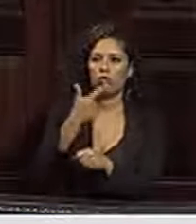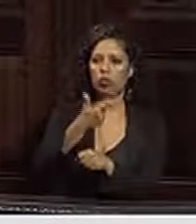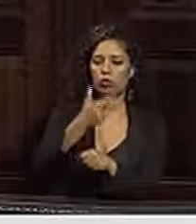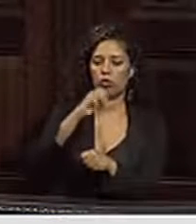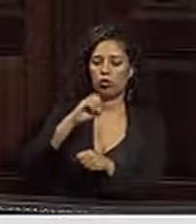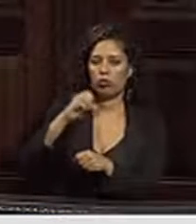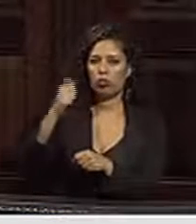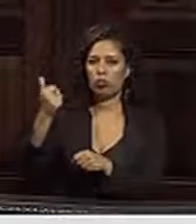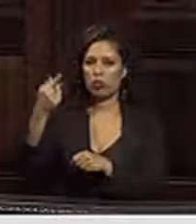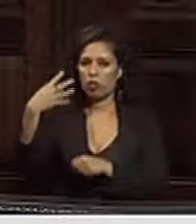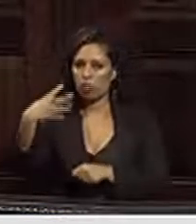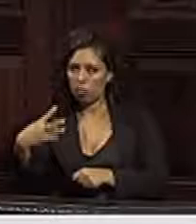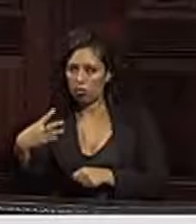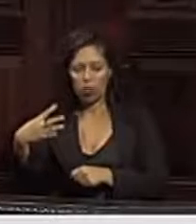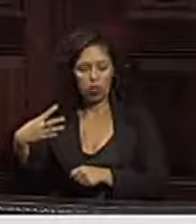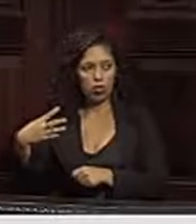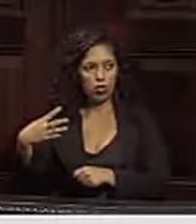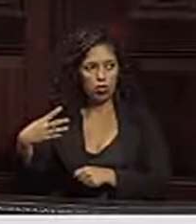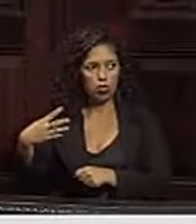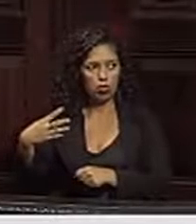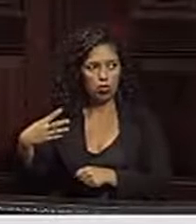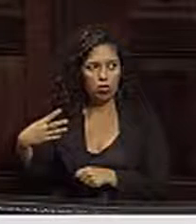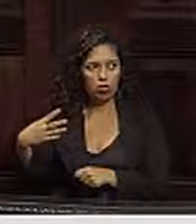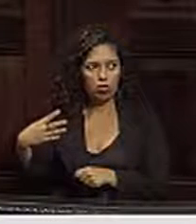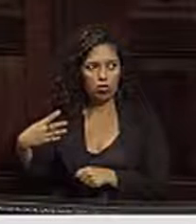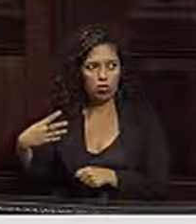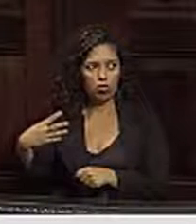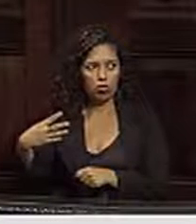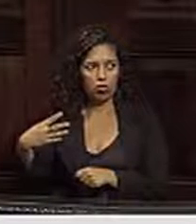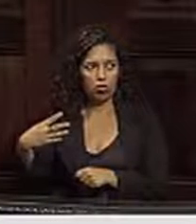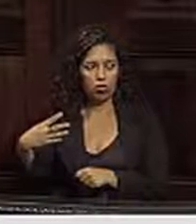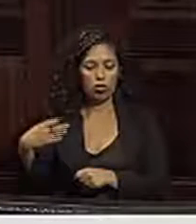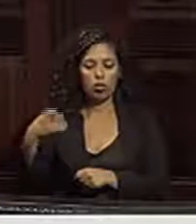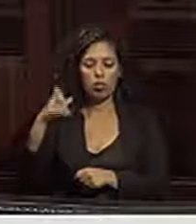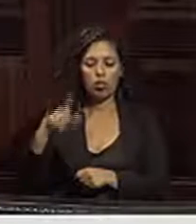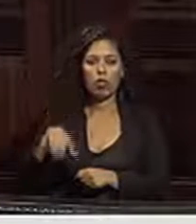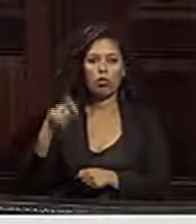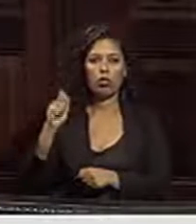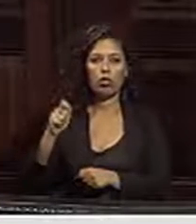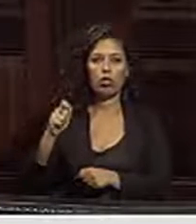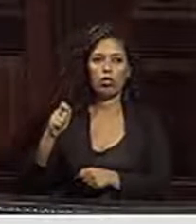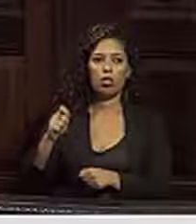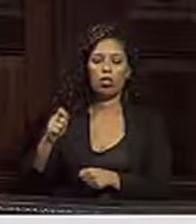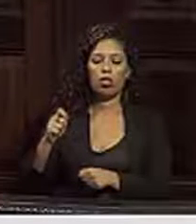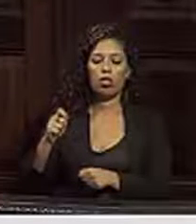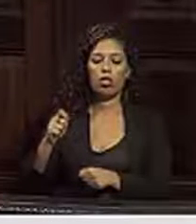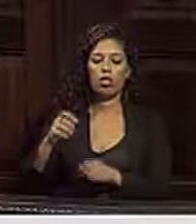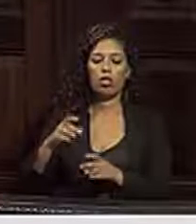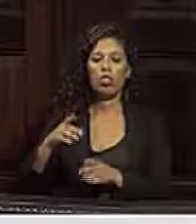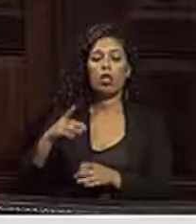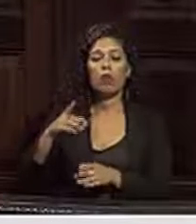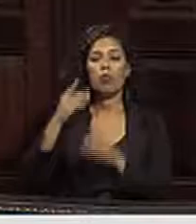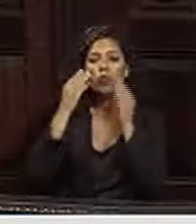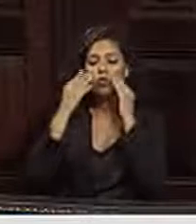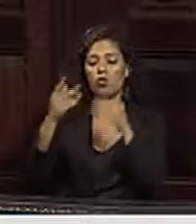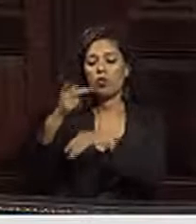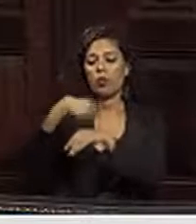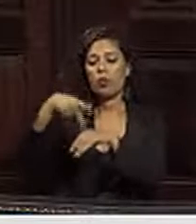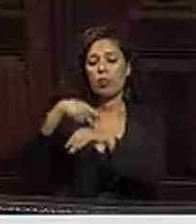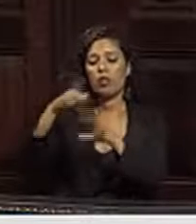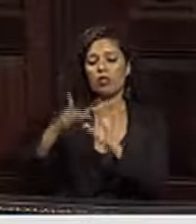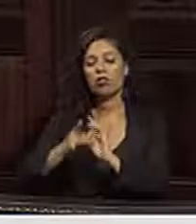2014, que foi garantir a democracia, o processo